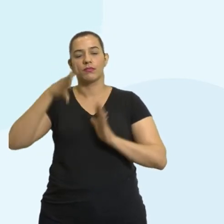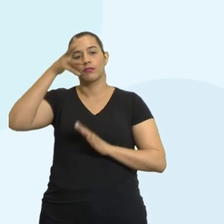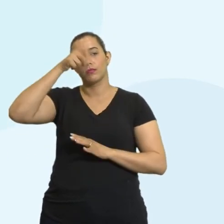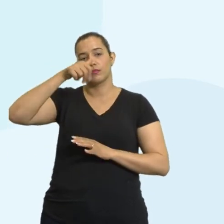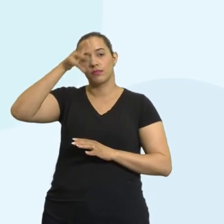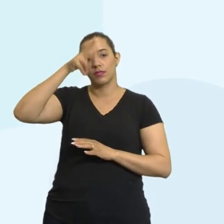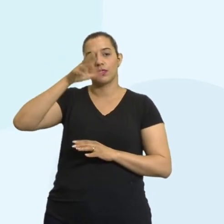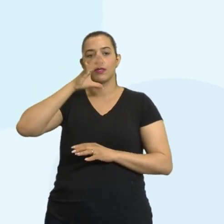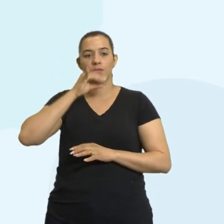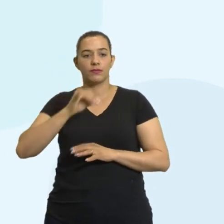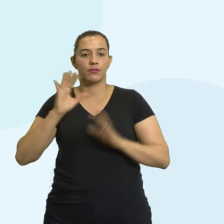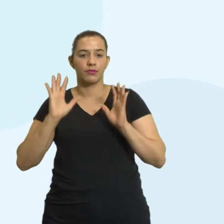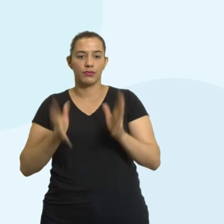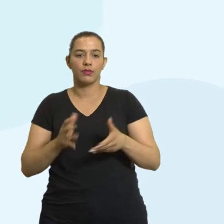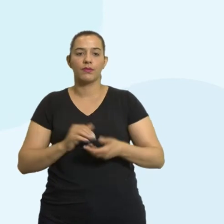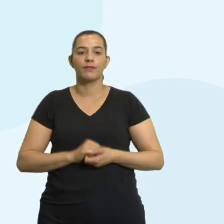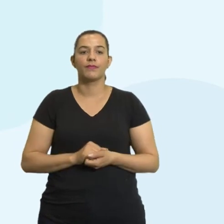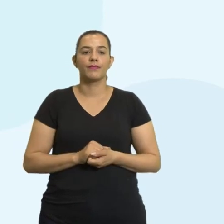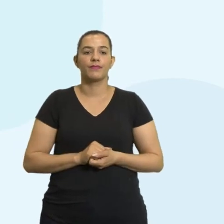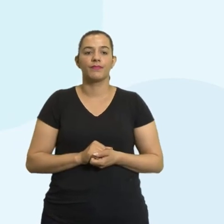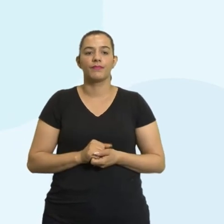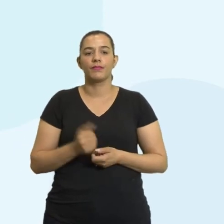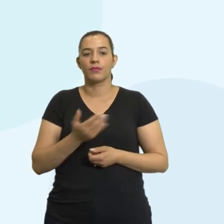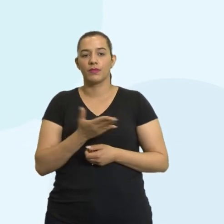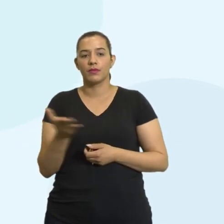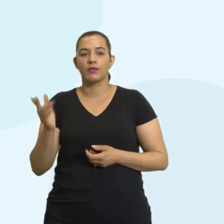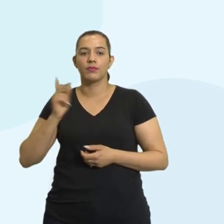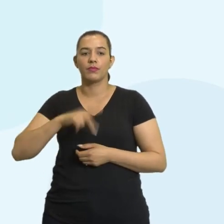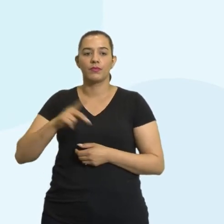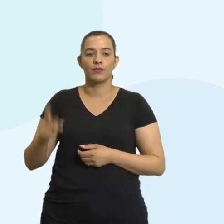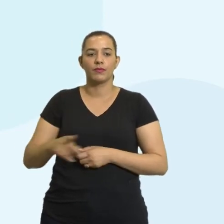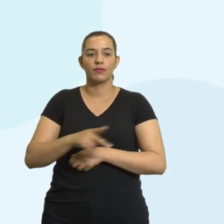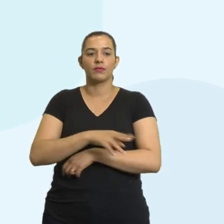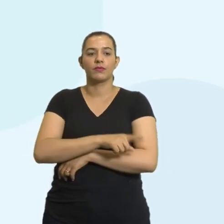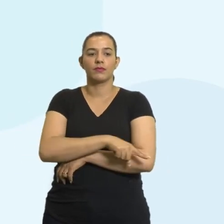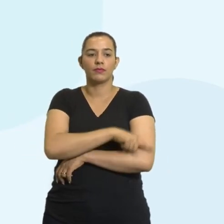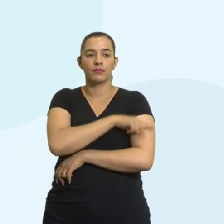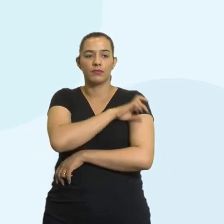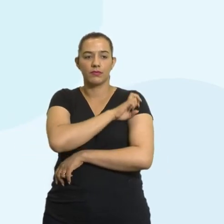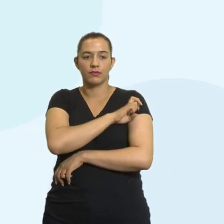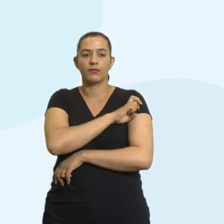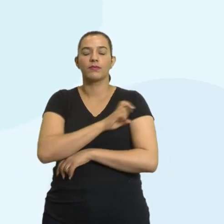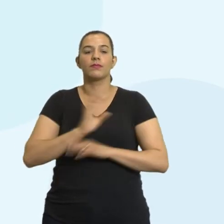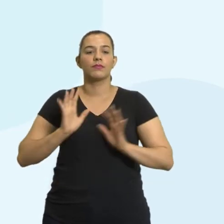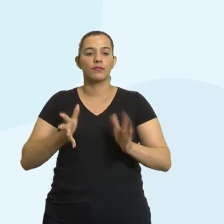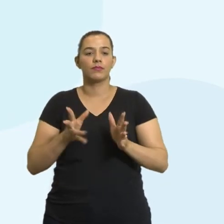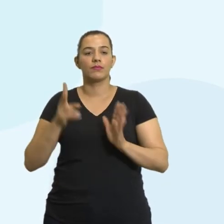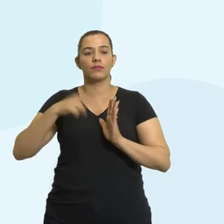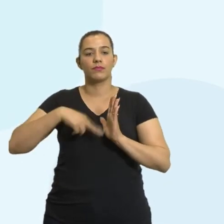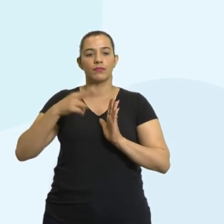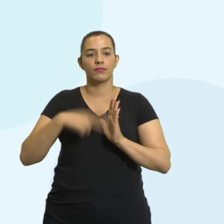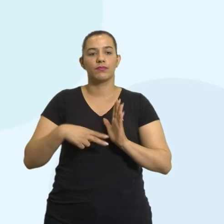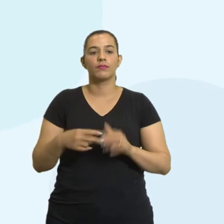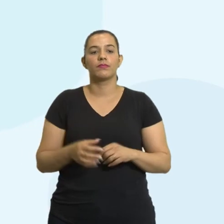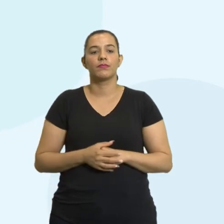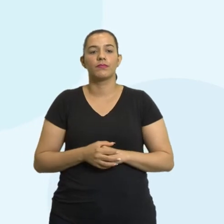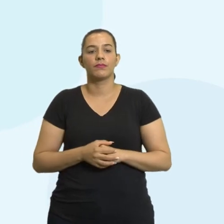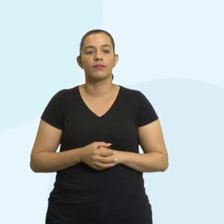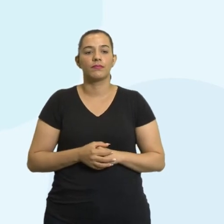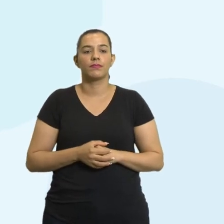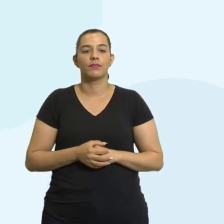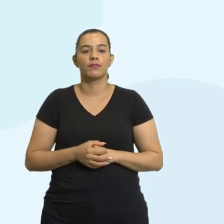e a Raposa? Alguém de vocês? Os professores dos anos iniciais com certeza leram, né? Mas, então não vale